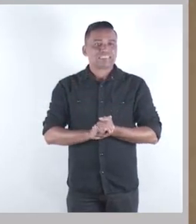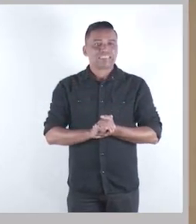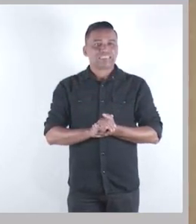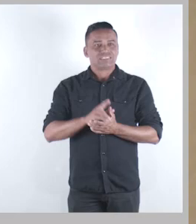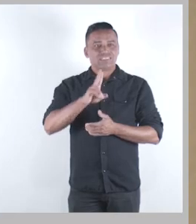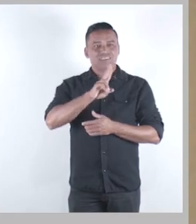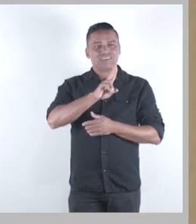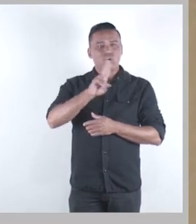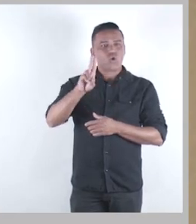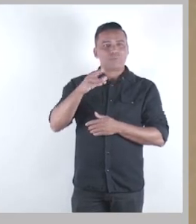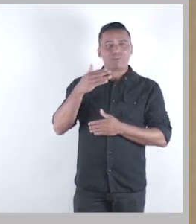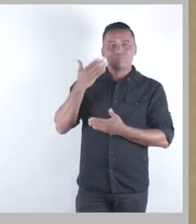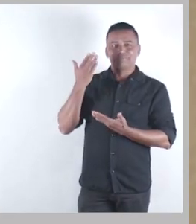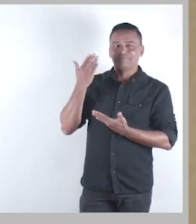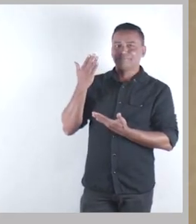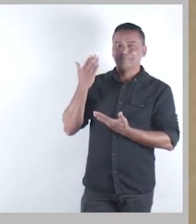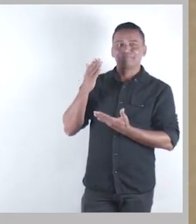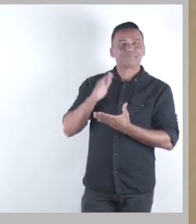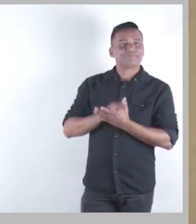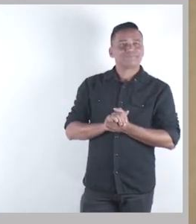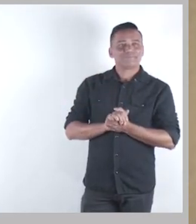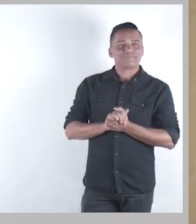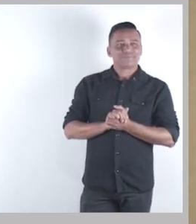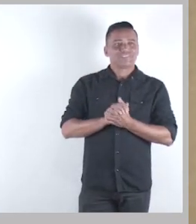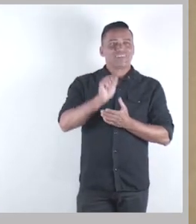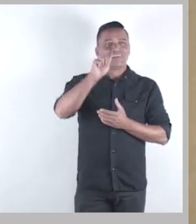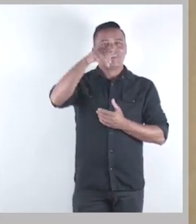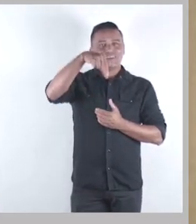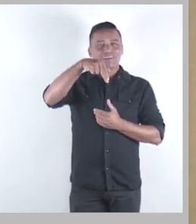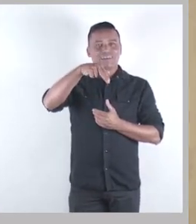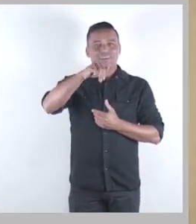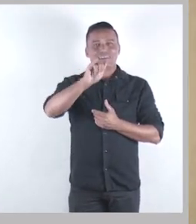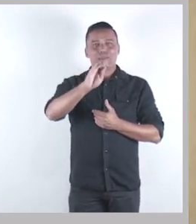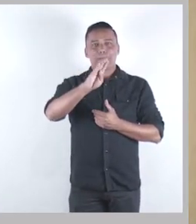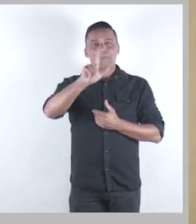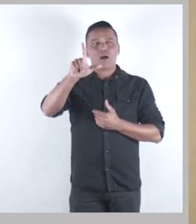bem a imagem. Sim, Aníbal aleluia.